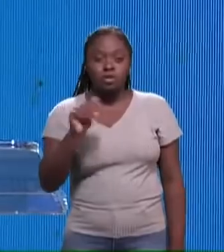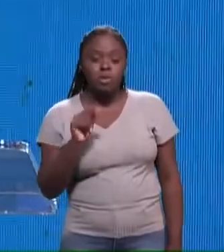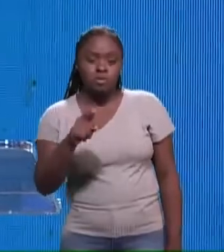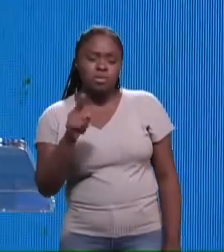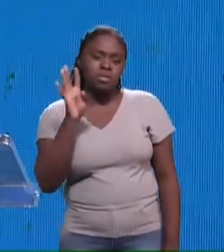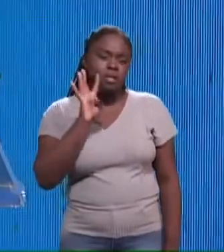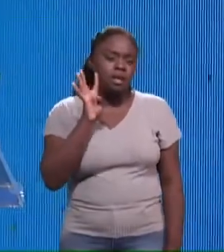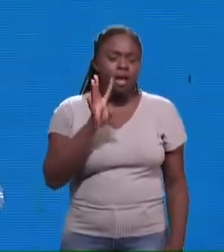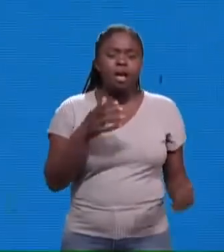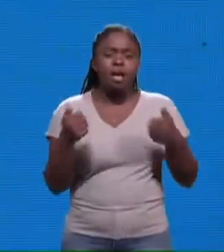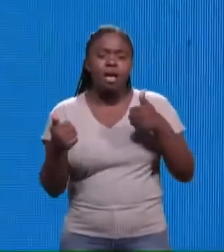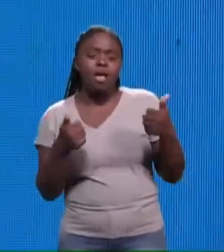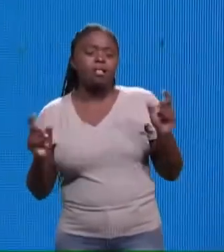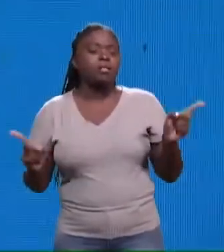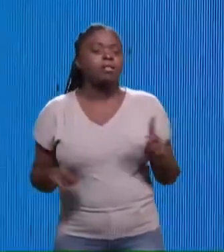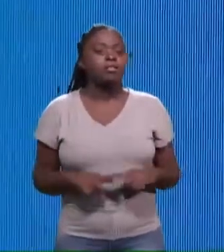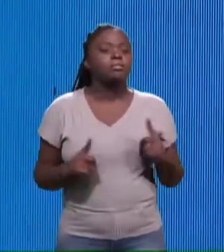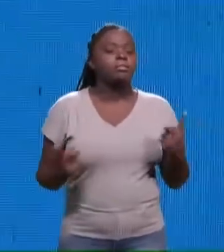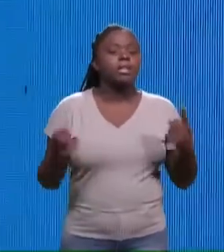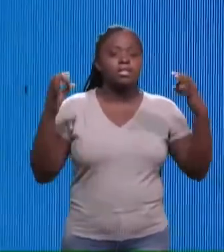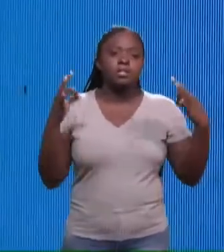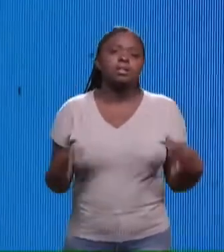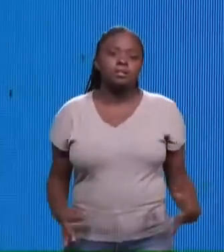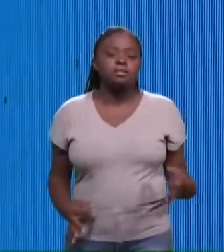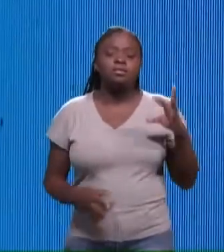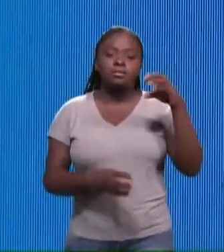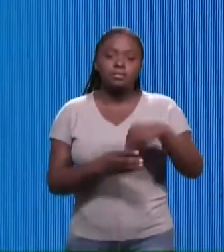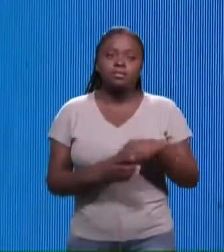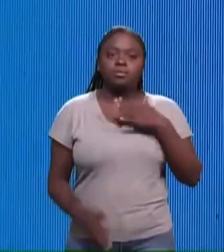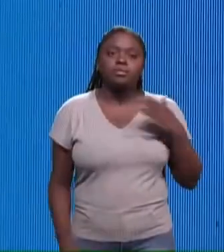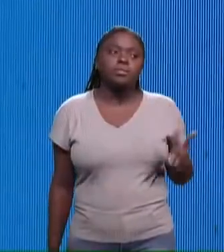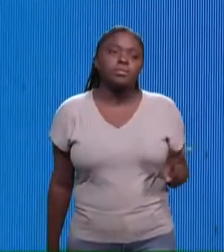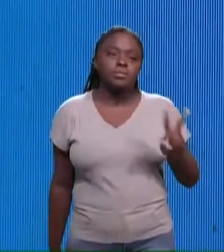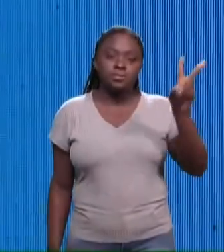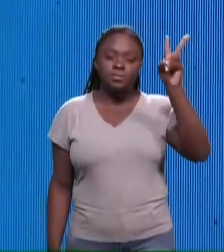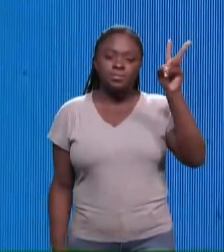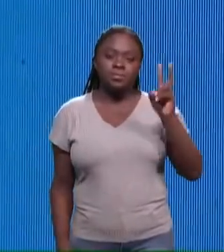gente boa. Eu te chamei para ser gente correta, dentro dos meus valores.